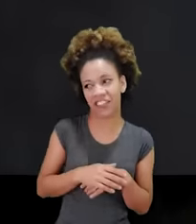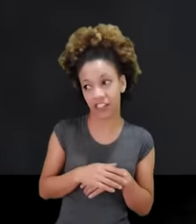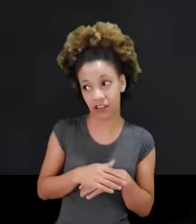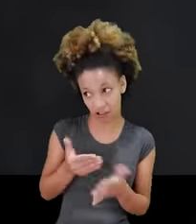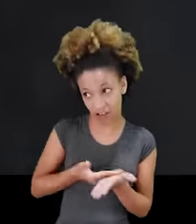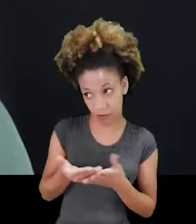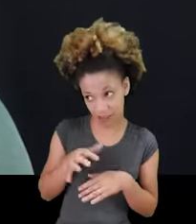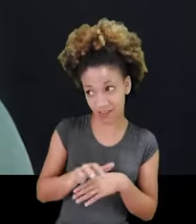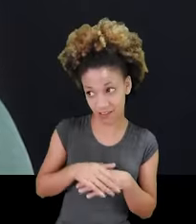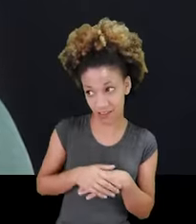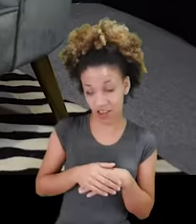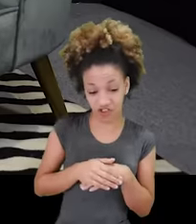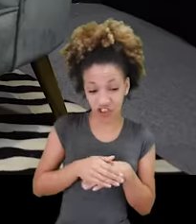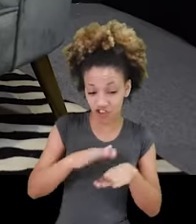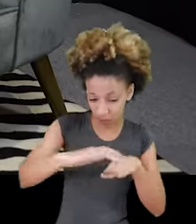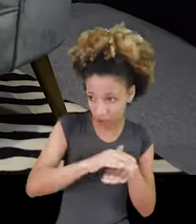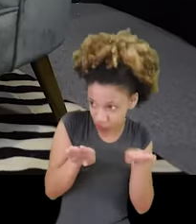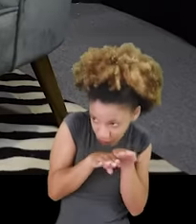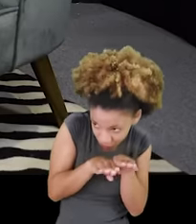Começa logo assim, né? Pé juntos.